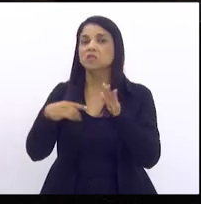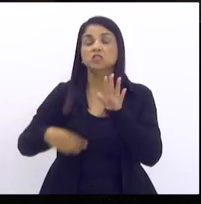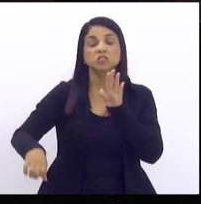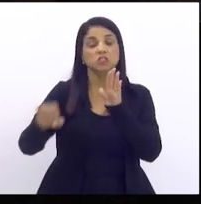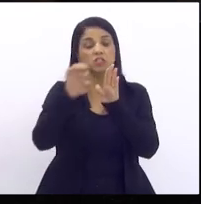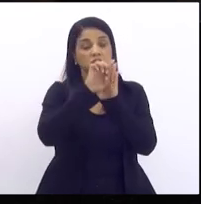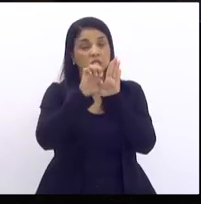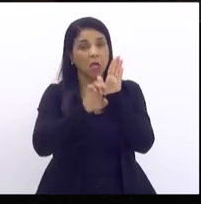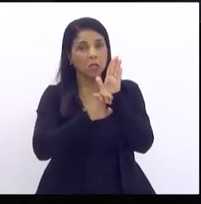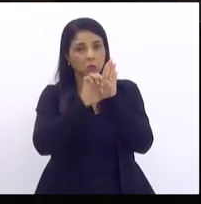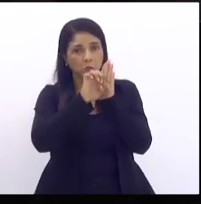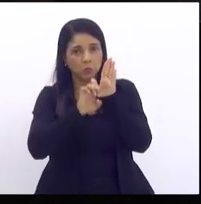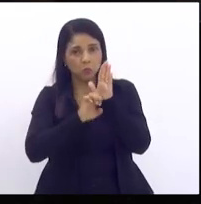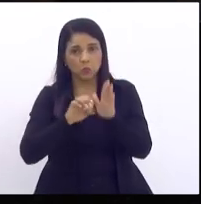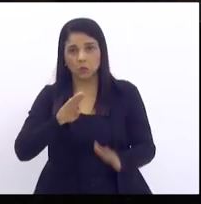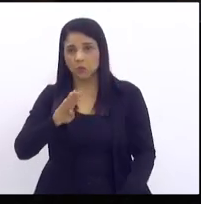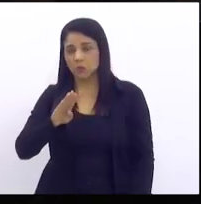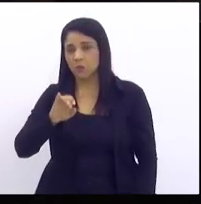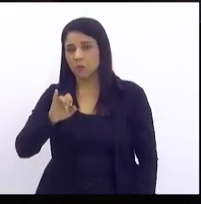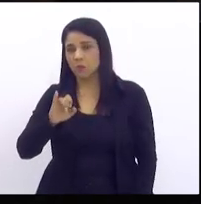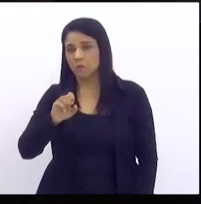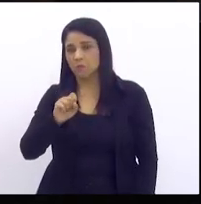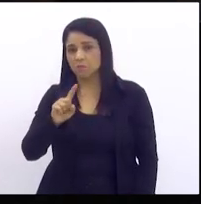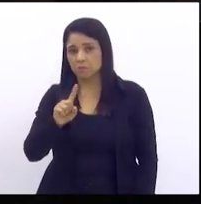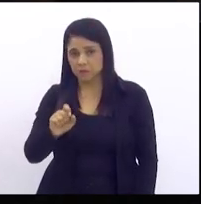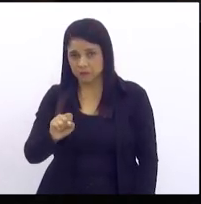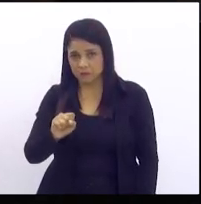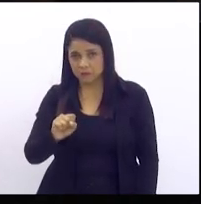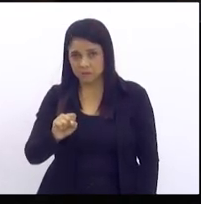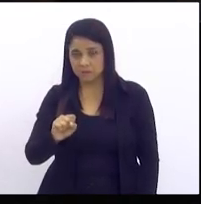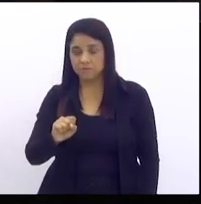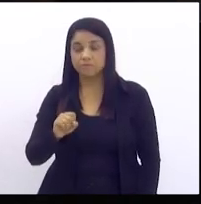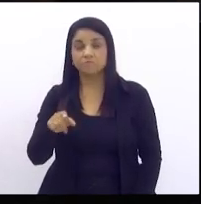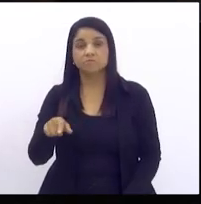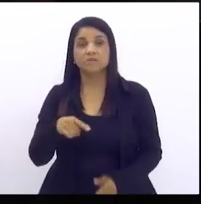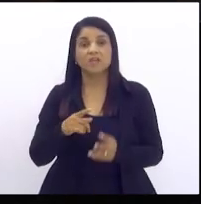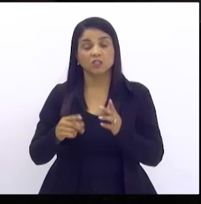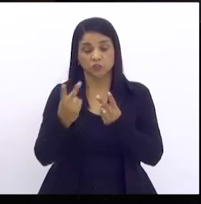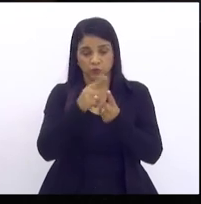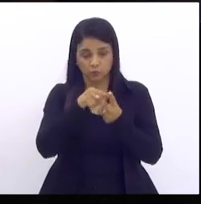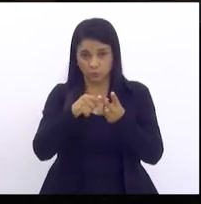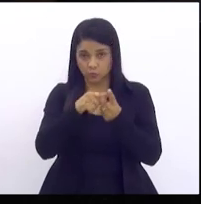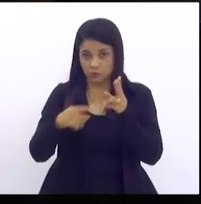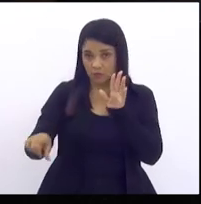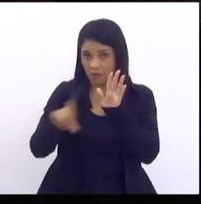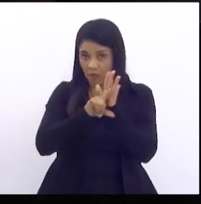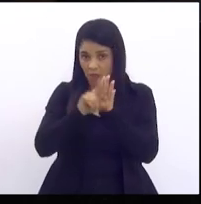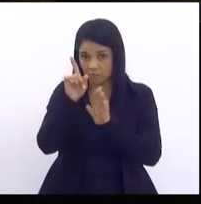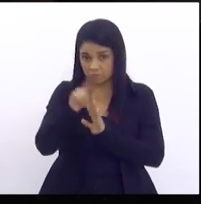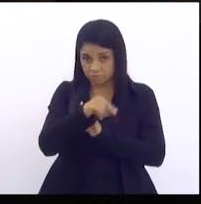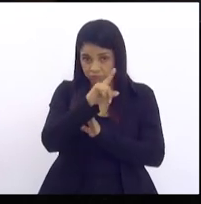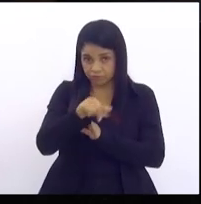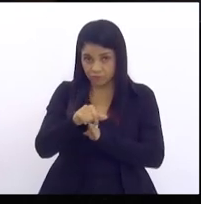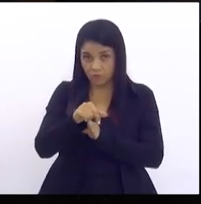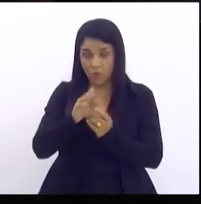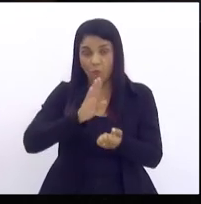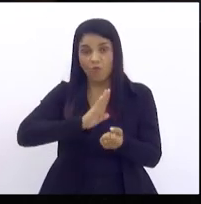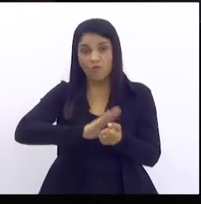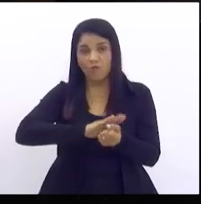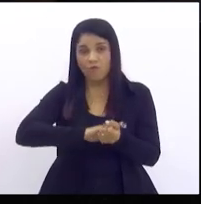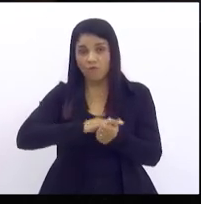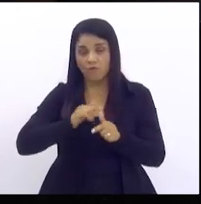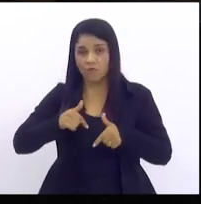Mas nós não temos tempo a perder. Essas duas leis que caíram por vício de